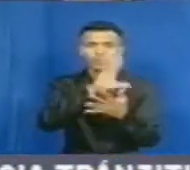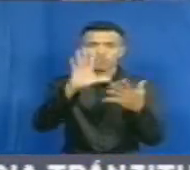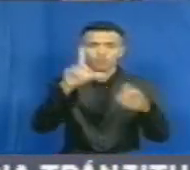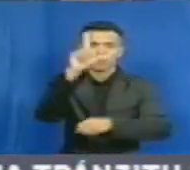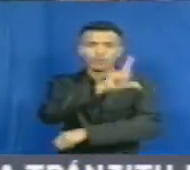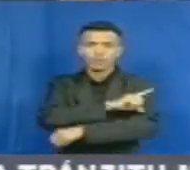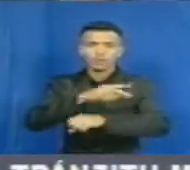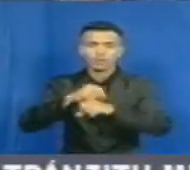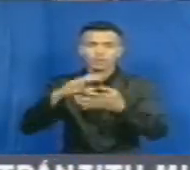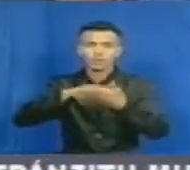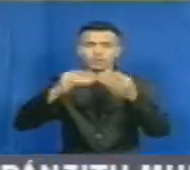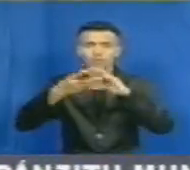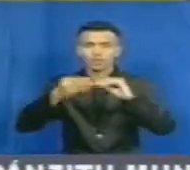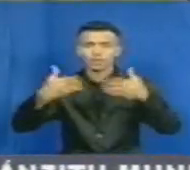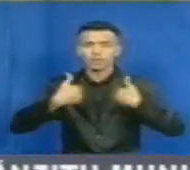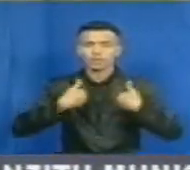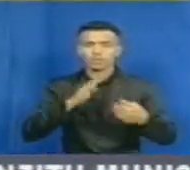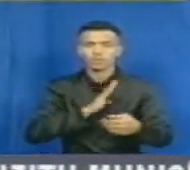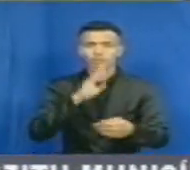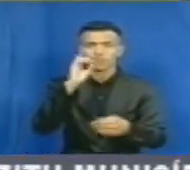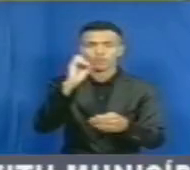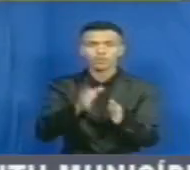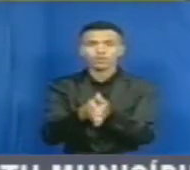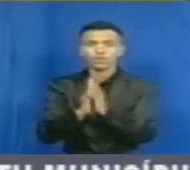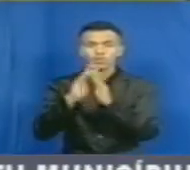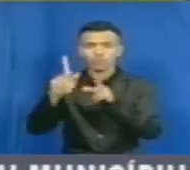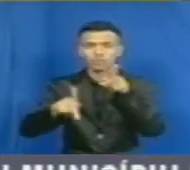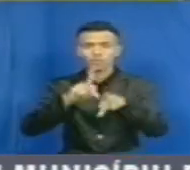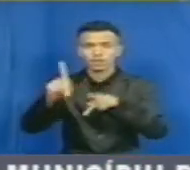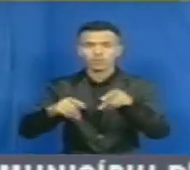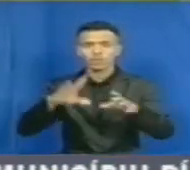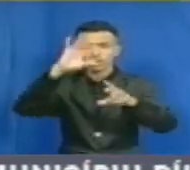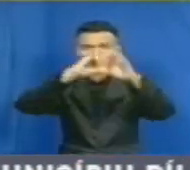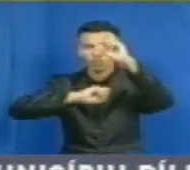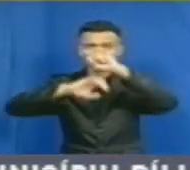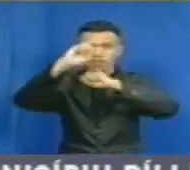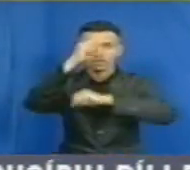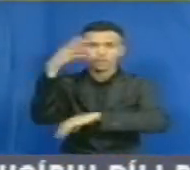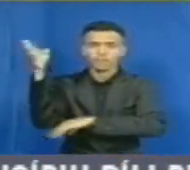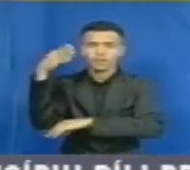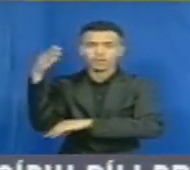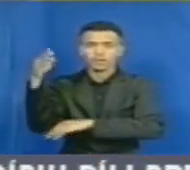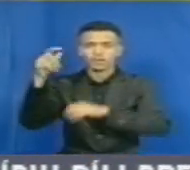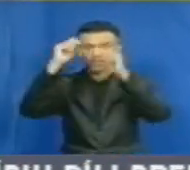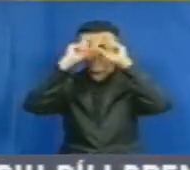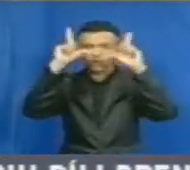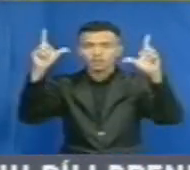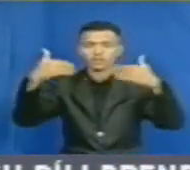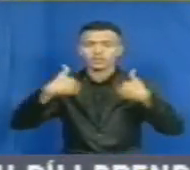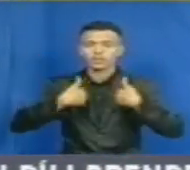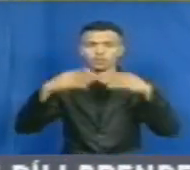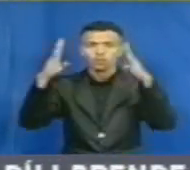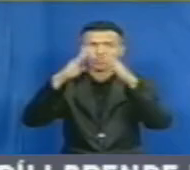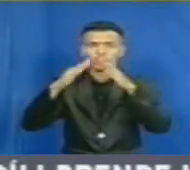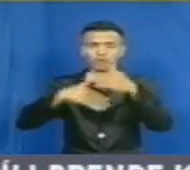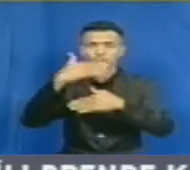e a Vovanaru. Comandante Nemos apela ba comunidade e o município de Vovanaru a tu hasa bandeira RTTL e a ida kida kinyo maui. Nundar